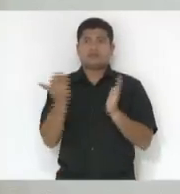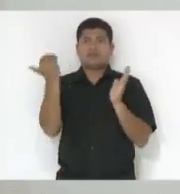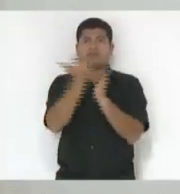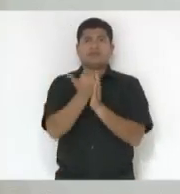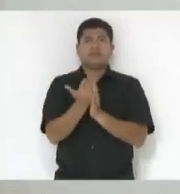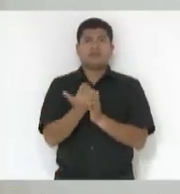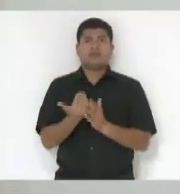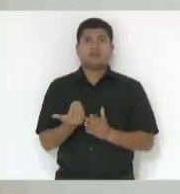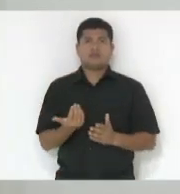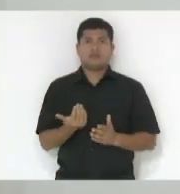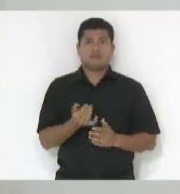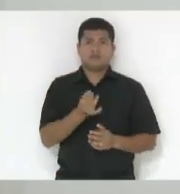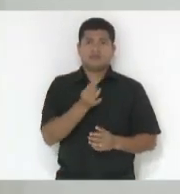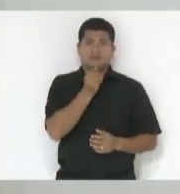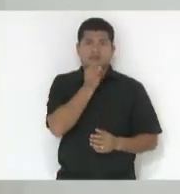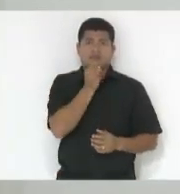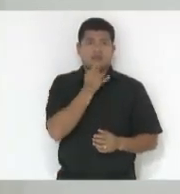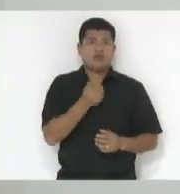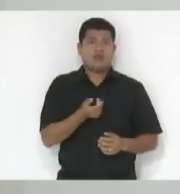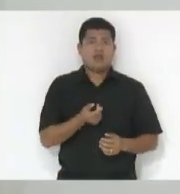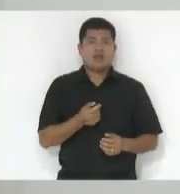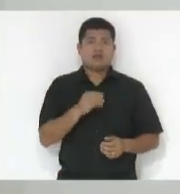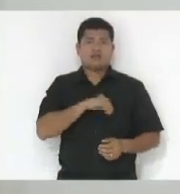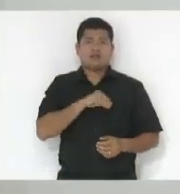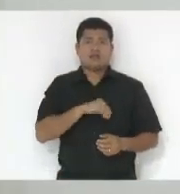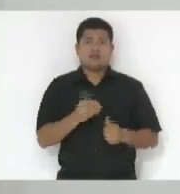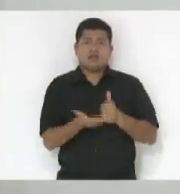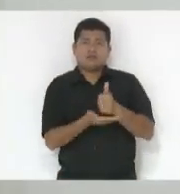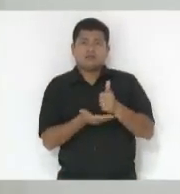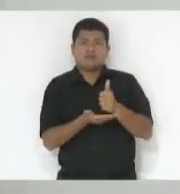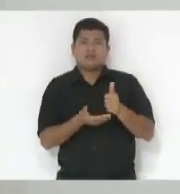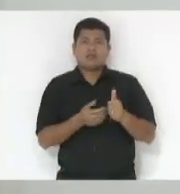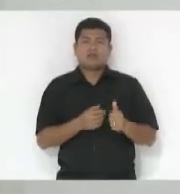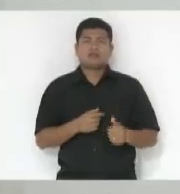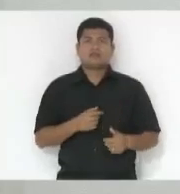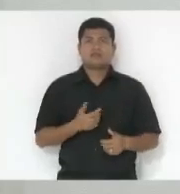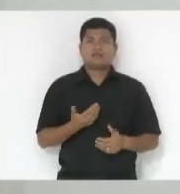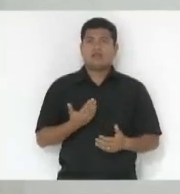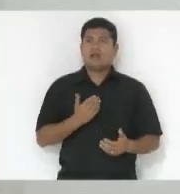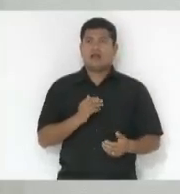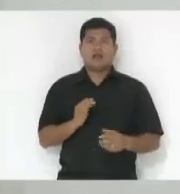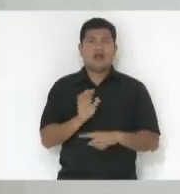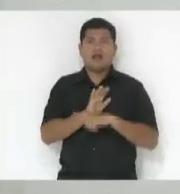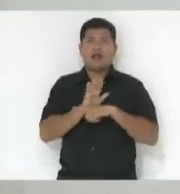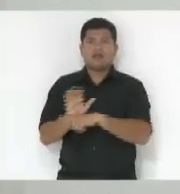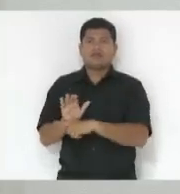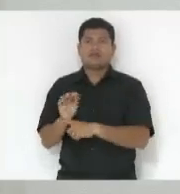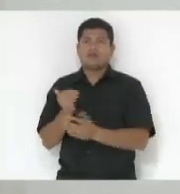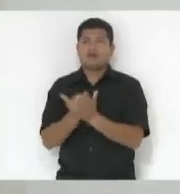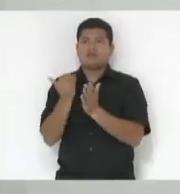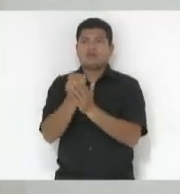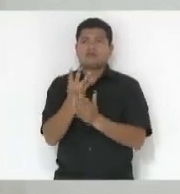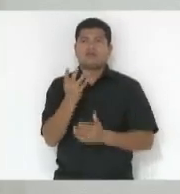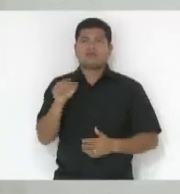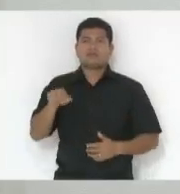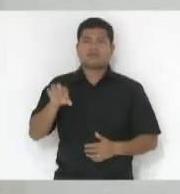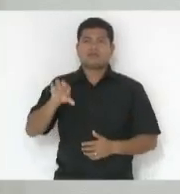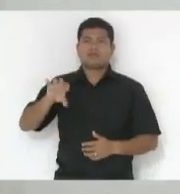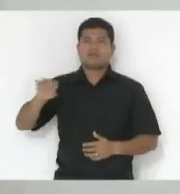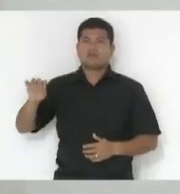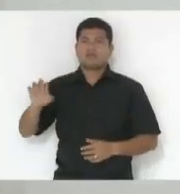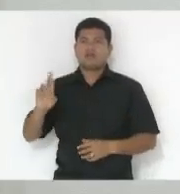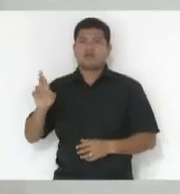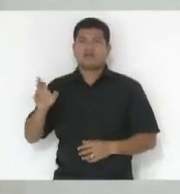um salário mínimo ajudando a pagar o aumento de R$ 4.900. Quanto tempo leva a